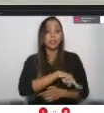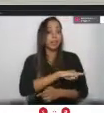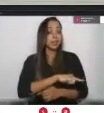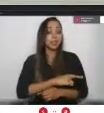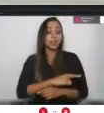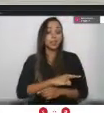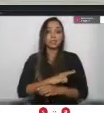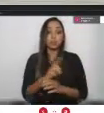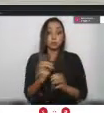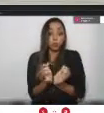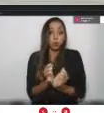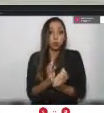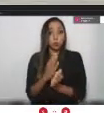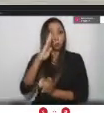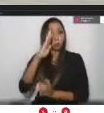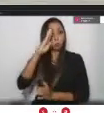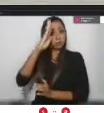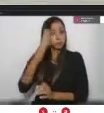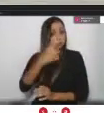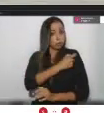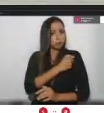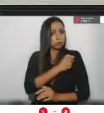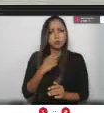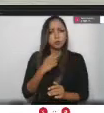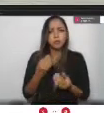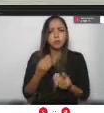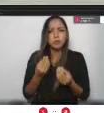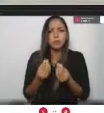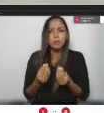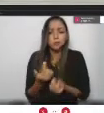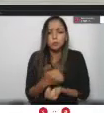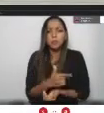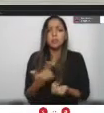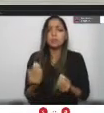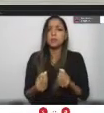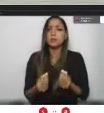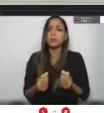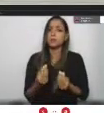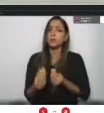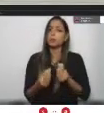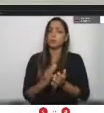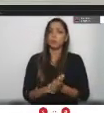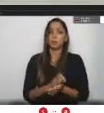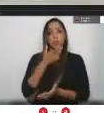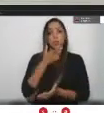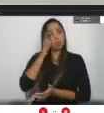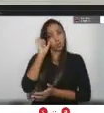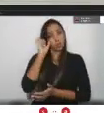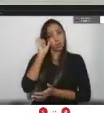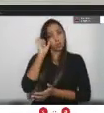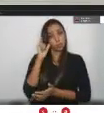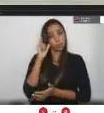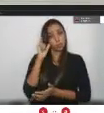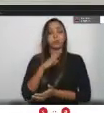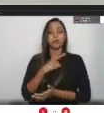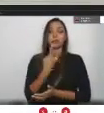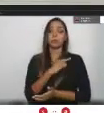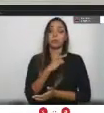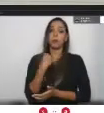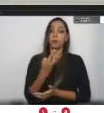um policial aqui em Parramirim, que muitos conhecem, o policial Sargento Jurandir, que eu